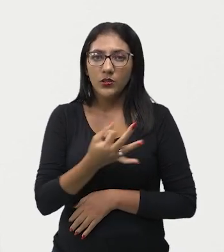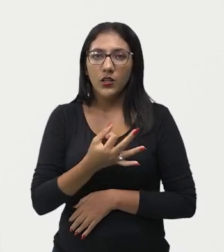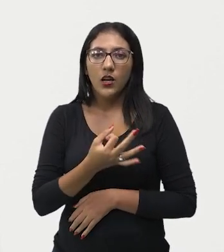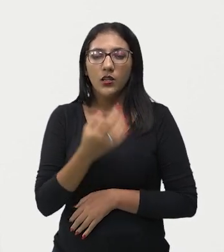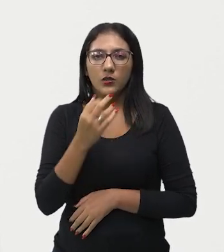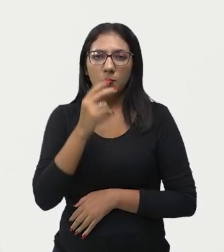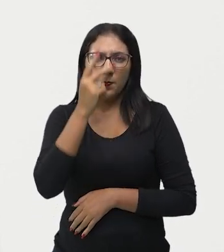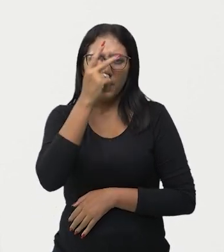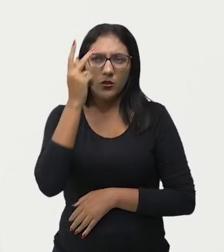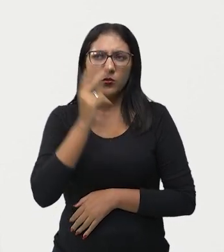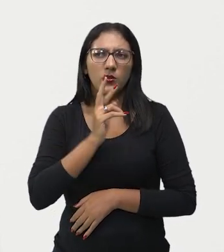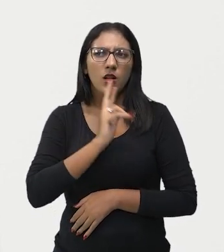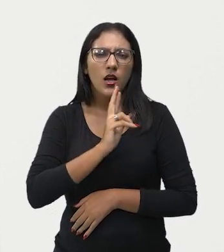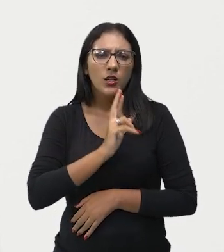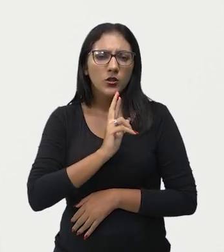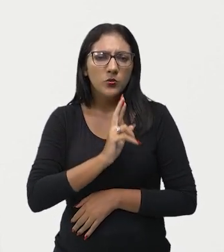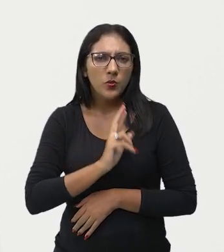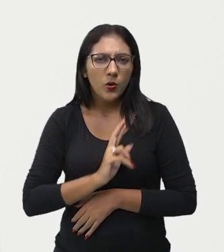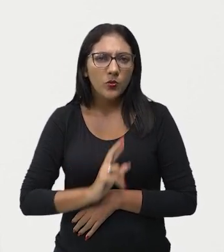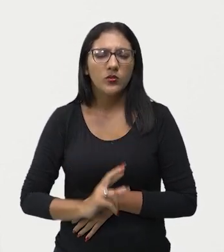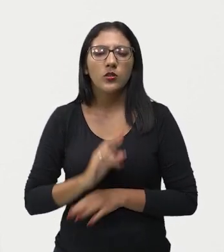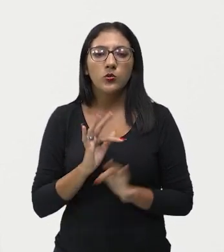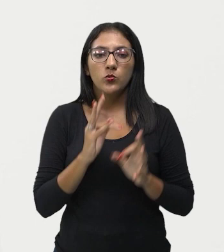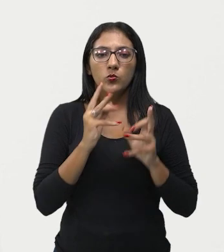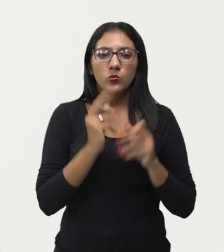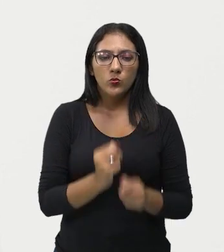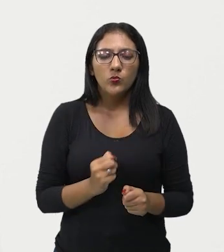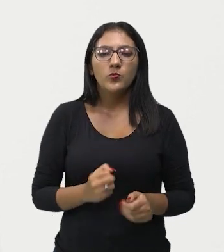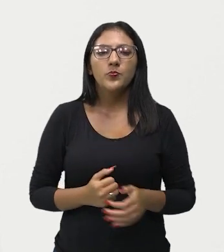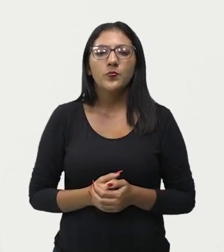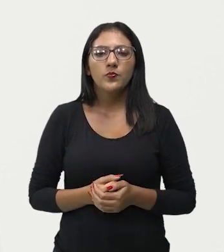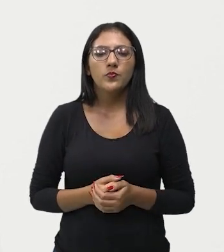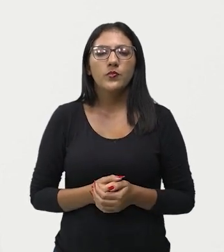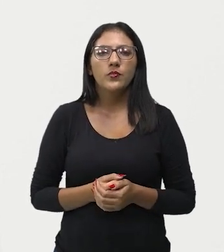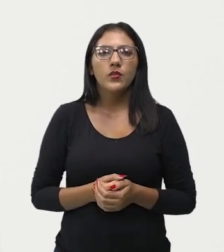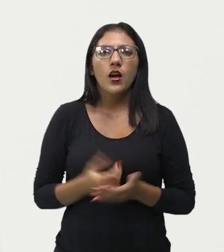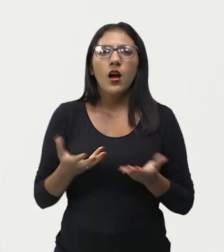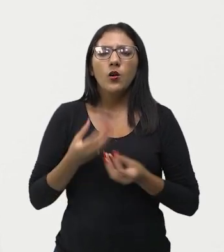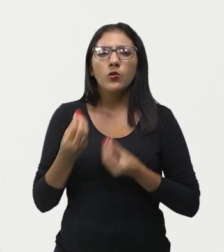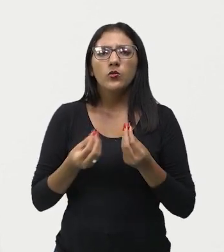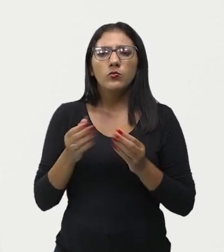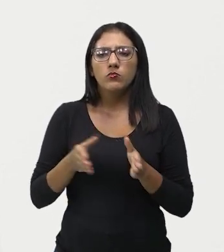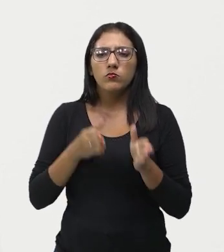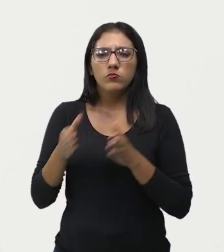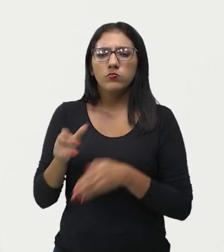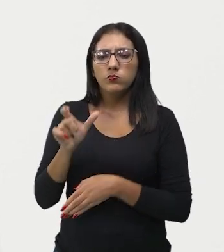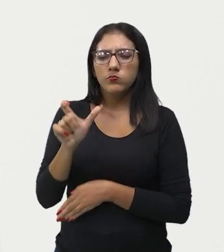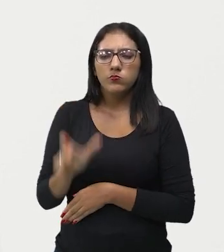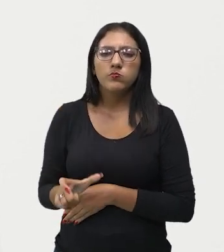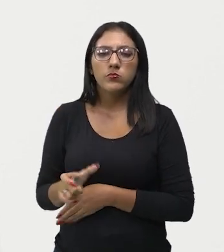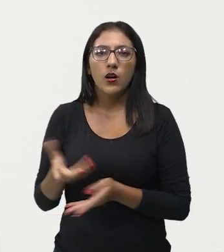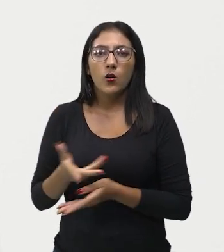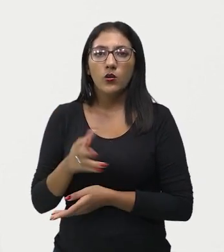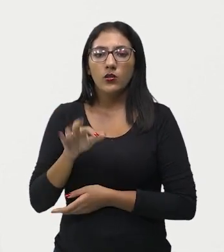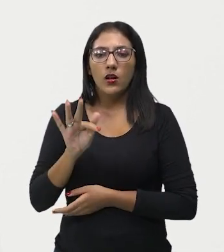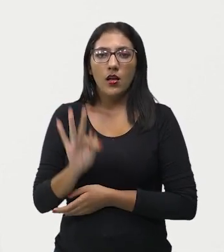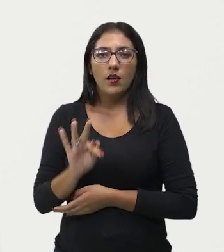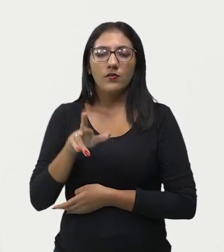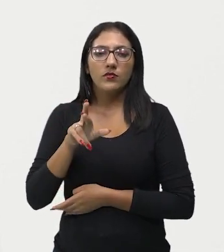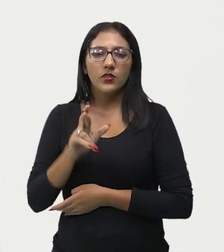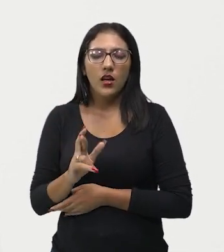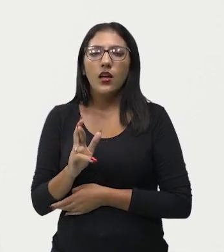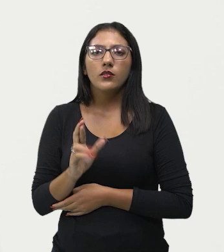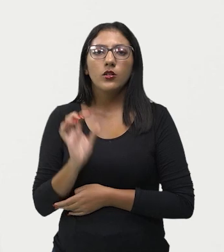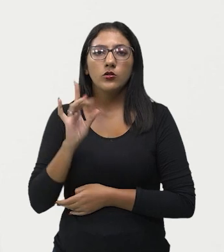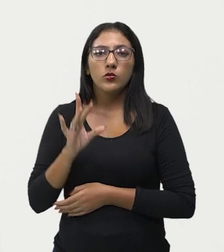e sabendo o total, para saber então o valor, a frequência relativa,